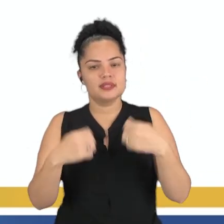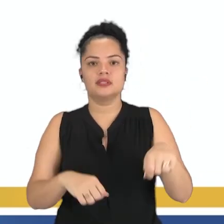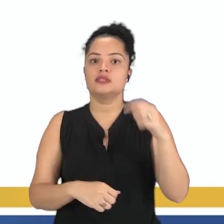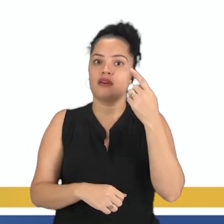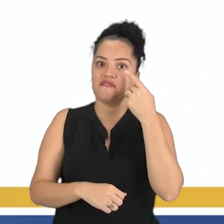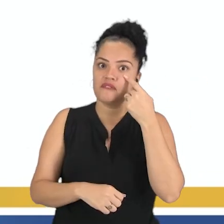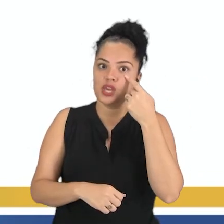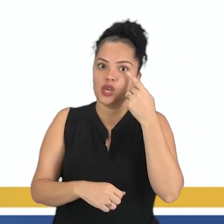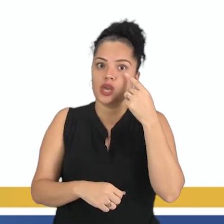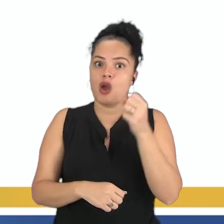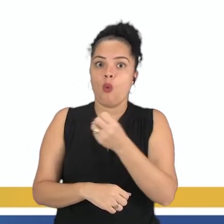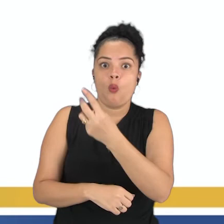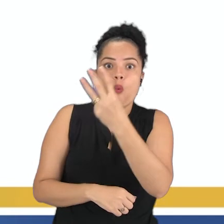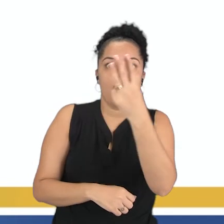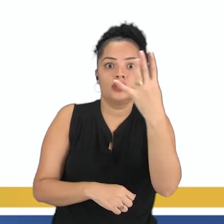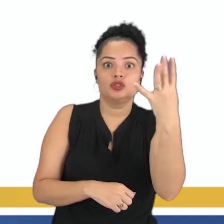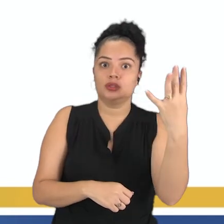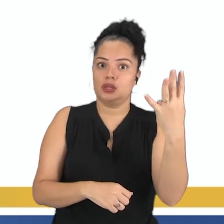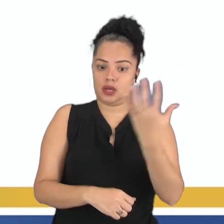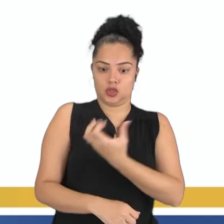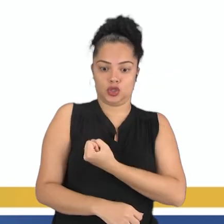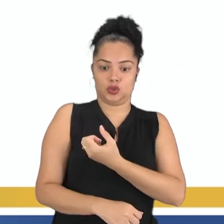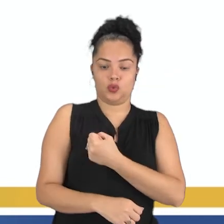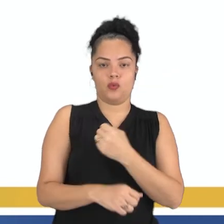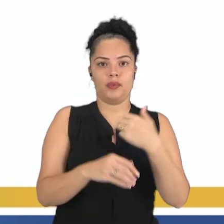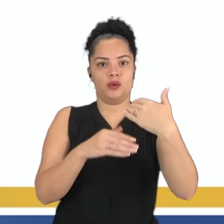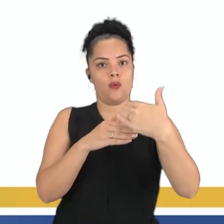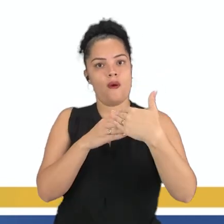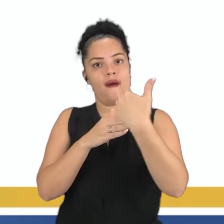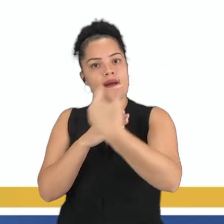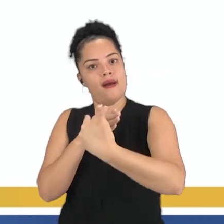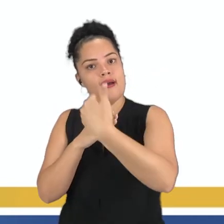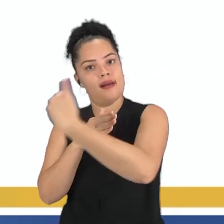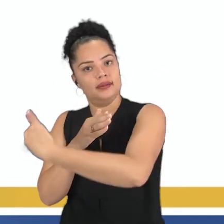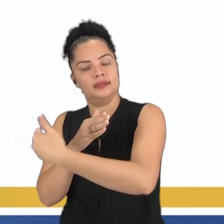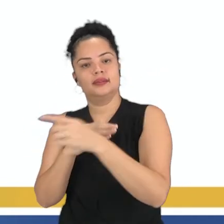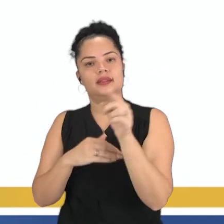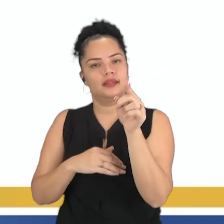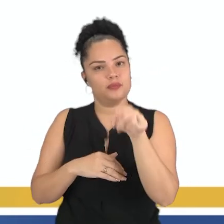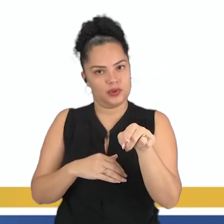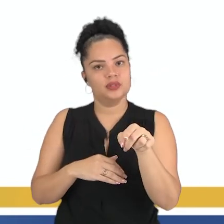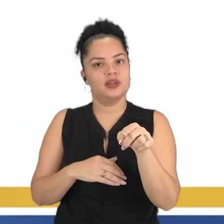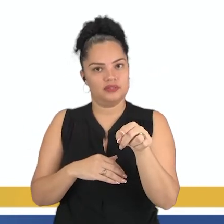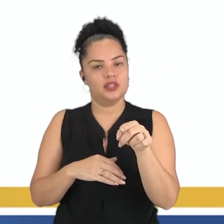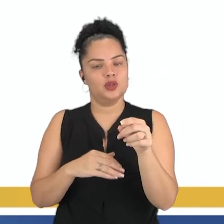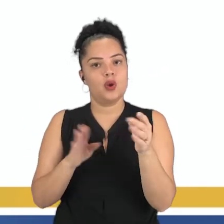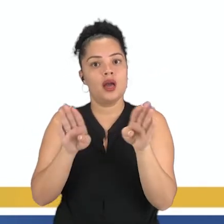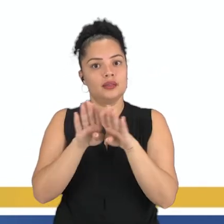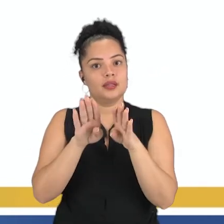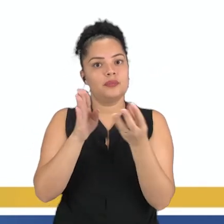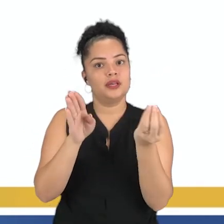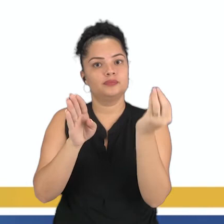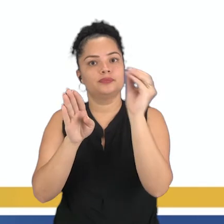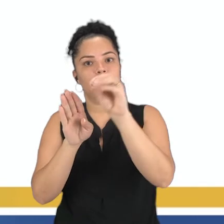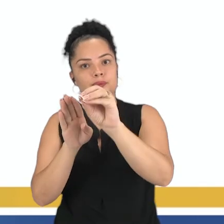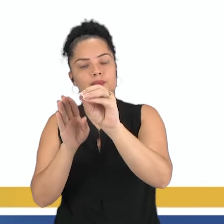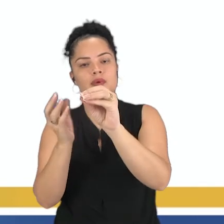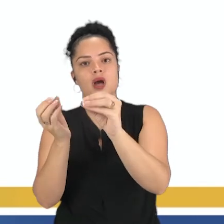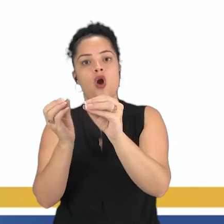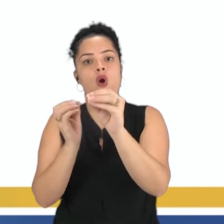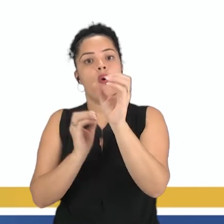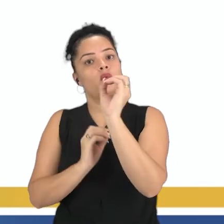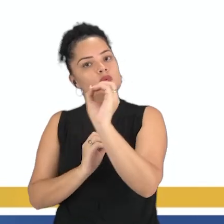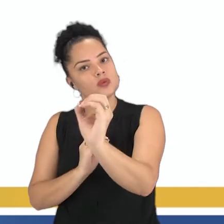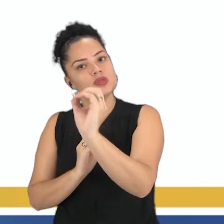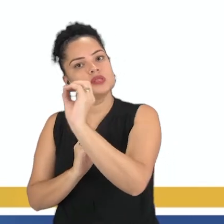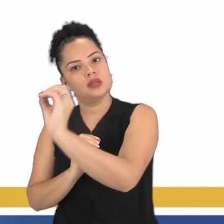mais quantidade de casas após a vírgula. E no outro, você acrescenta uma quantidade de zeros suficientes para alcançar a